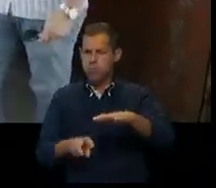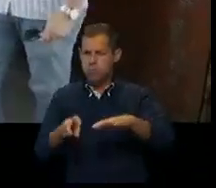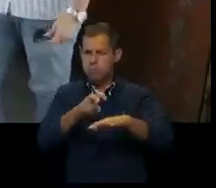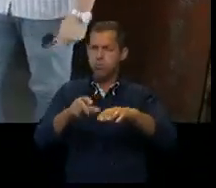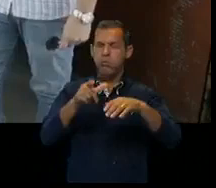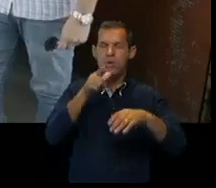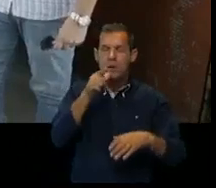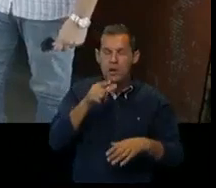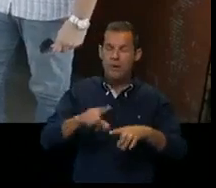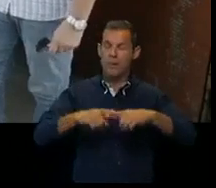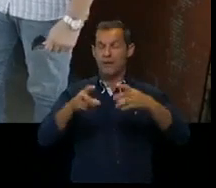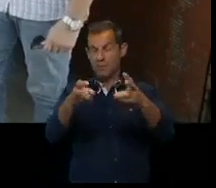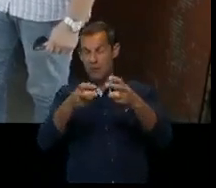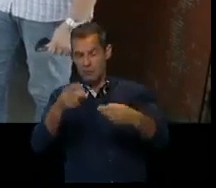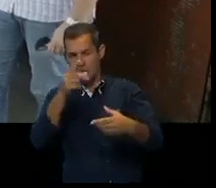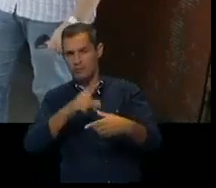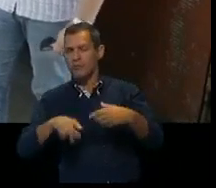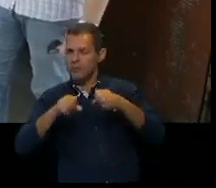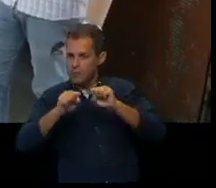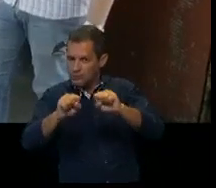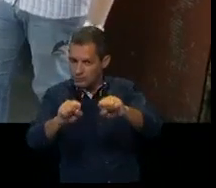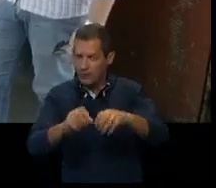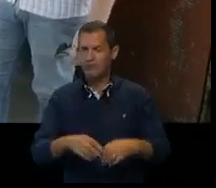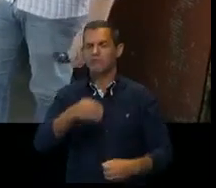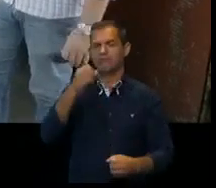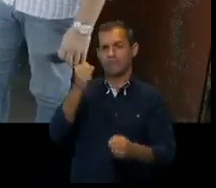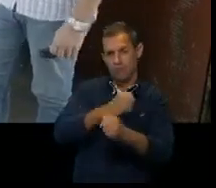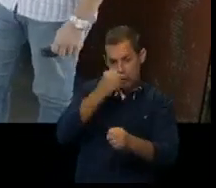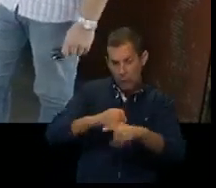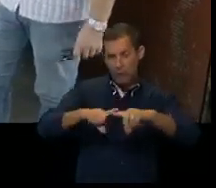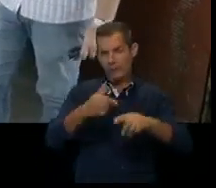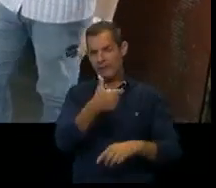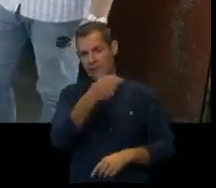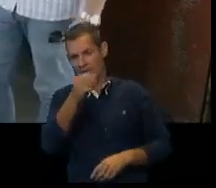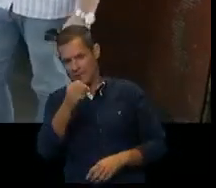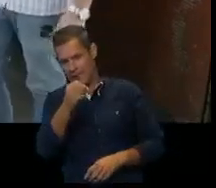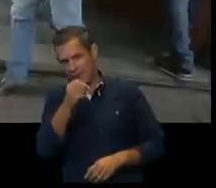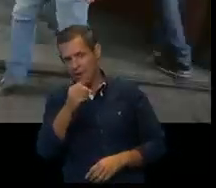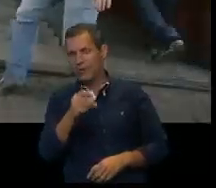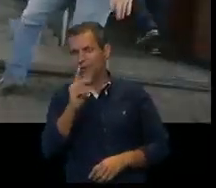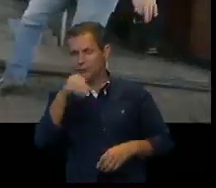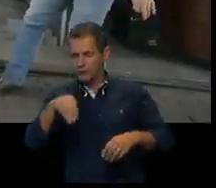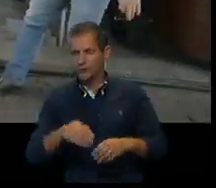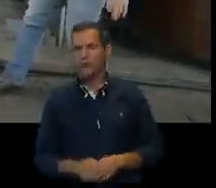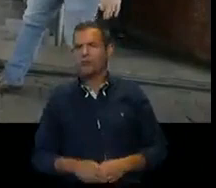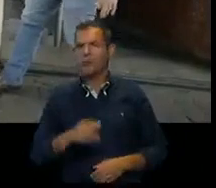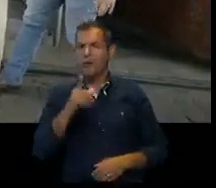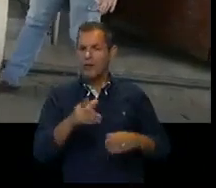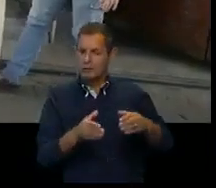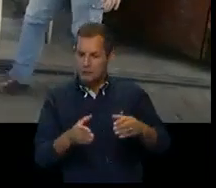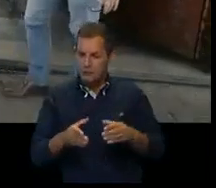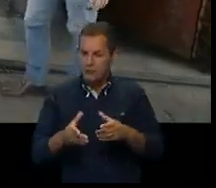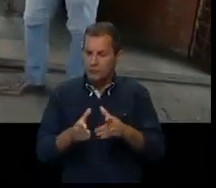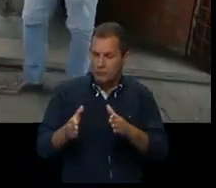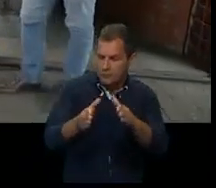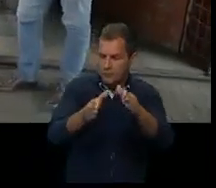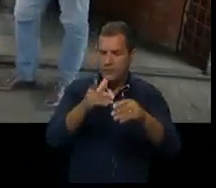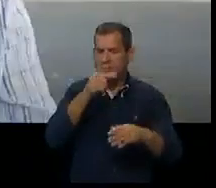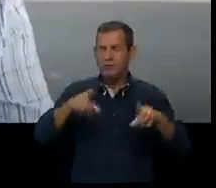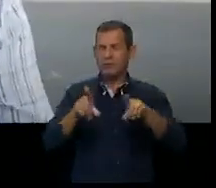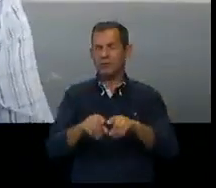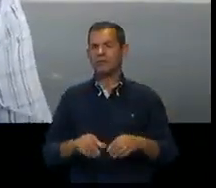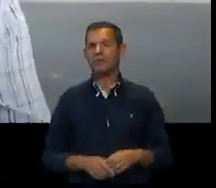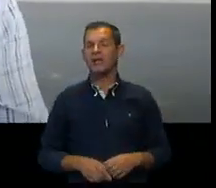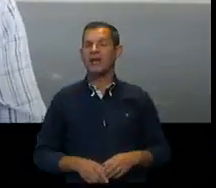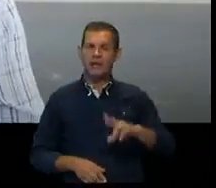a necessidade crônica do mercado modelo, foram construídos mais de 10 quilômetros de redes de drenagem, além de 2 grandes reservatórios.